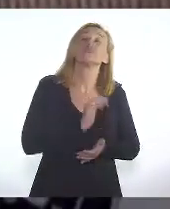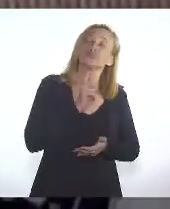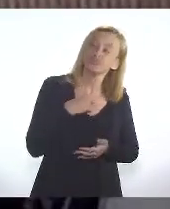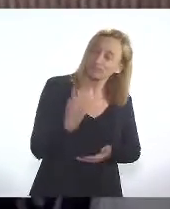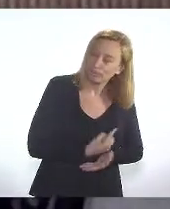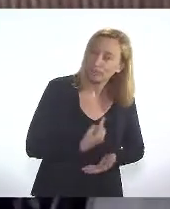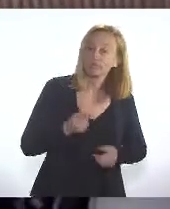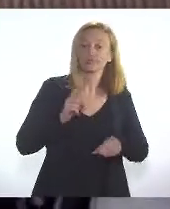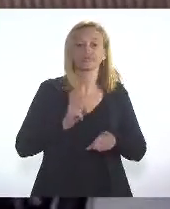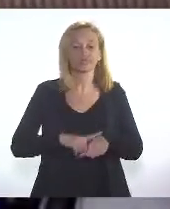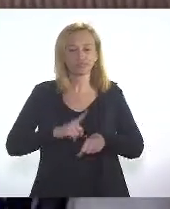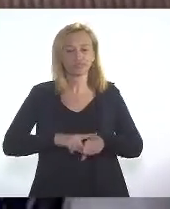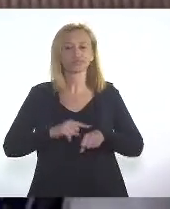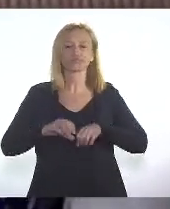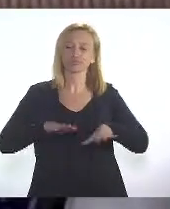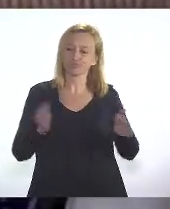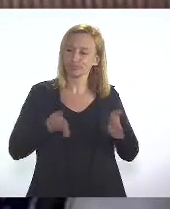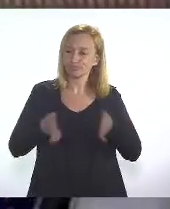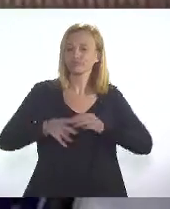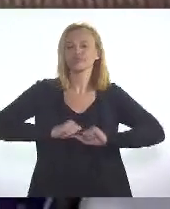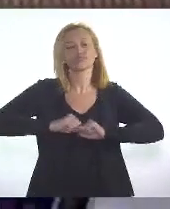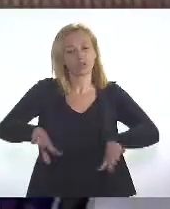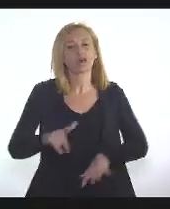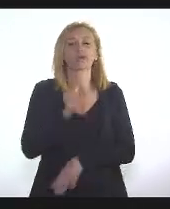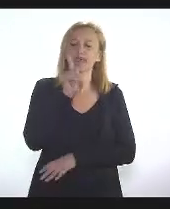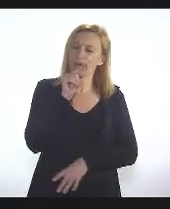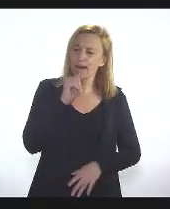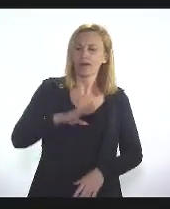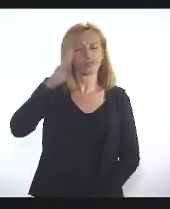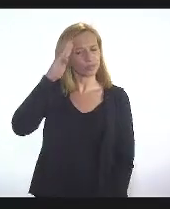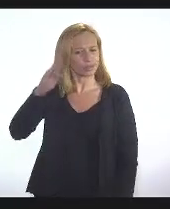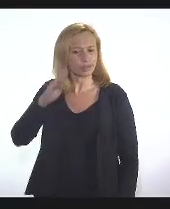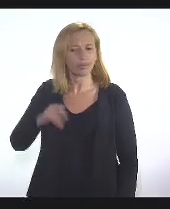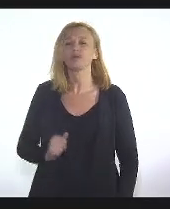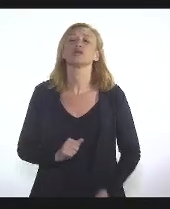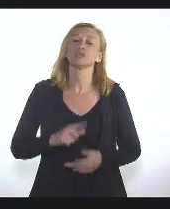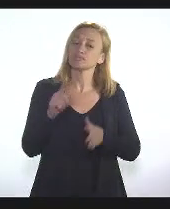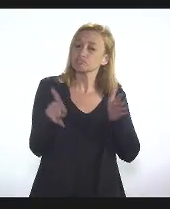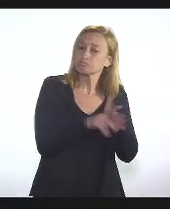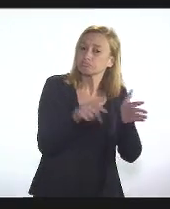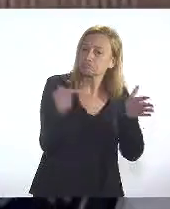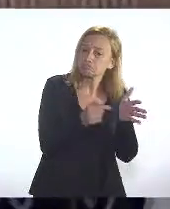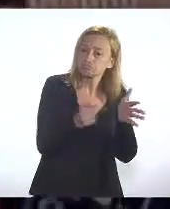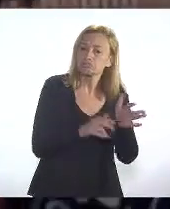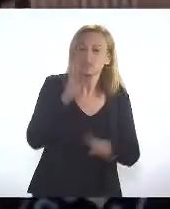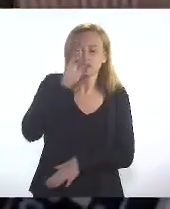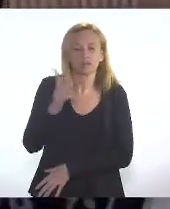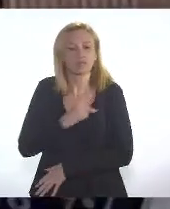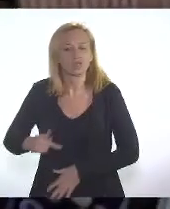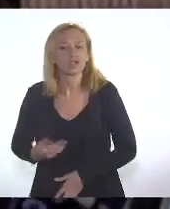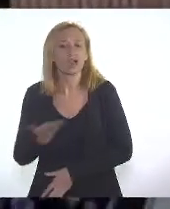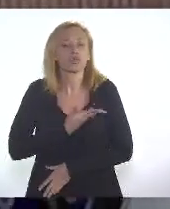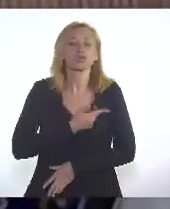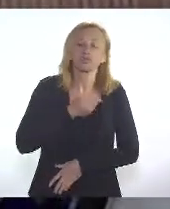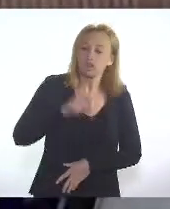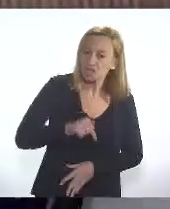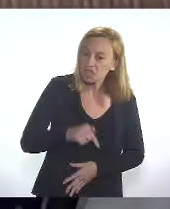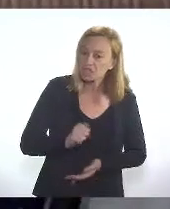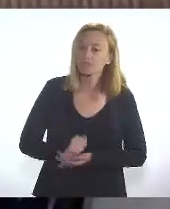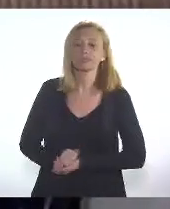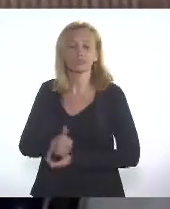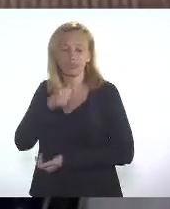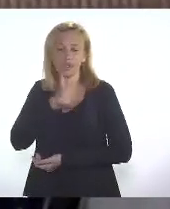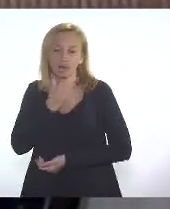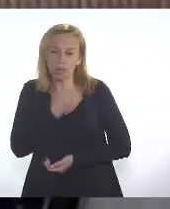estamos em pandemia e a questão da água é uma questão fundamental. E esse projeto, presidente, colegas aqui, companheiros e